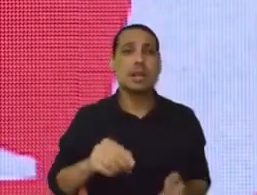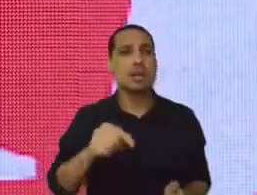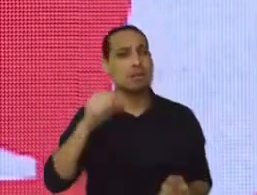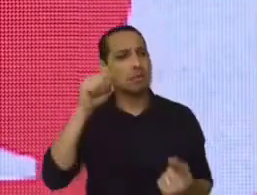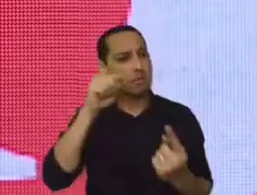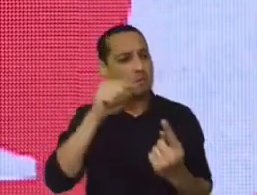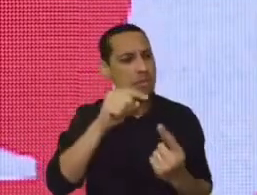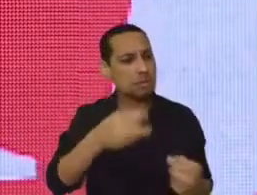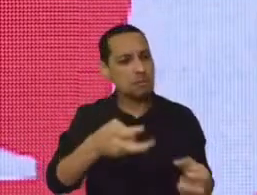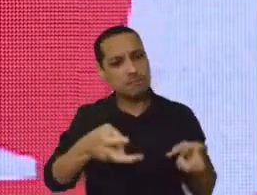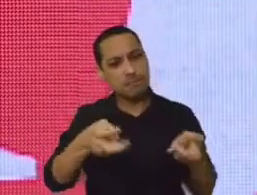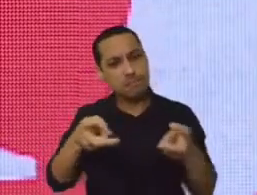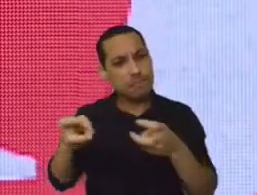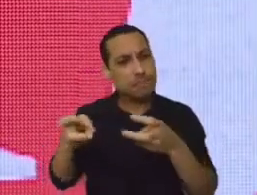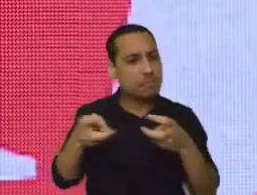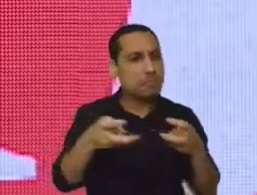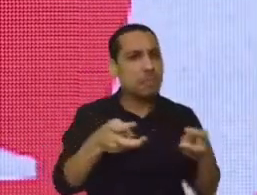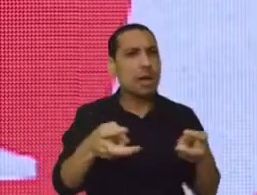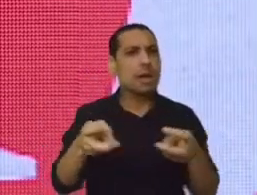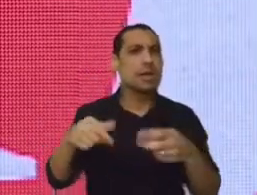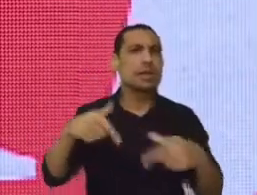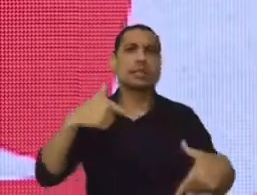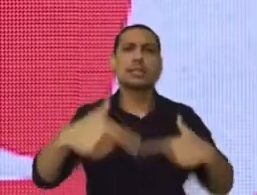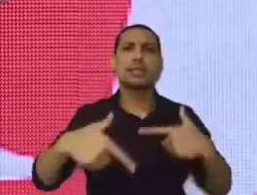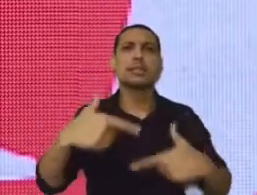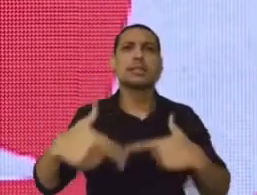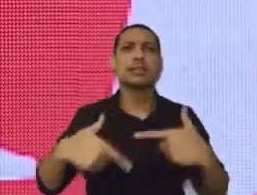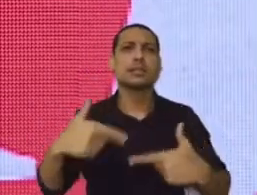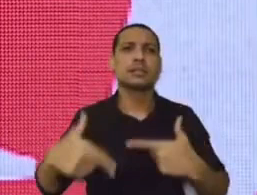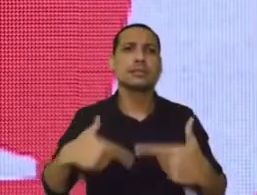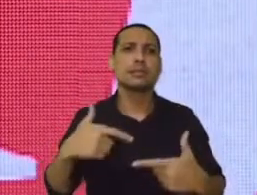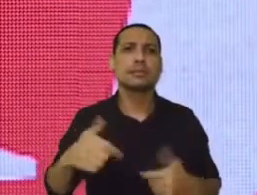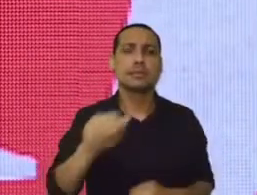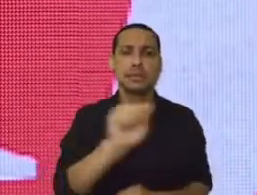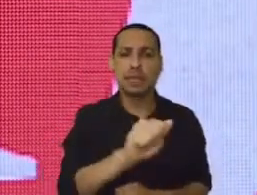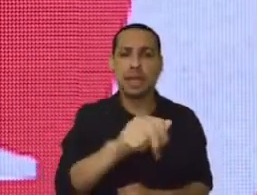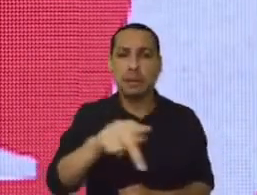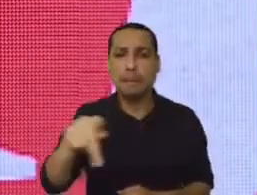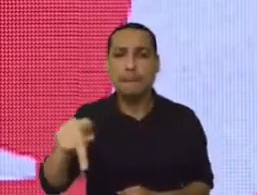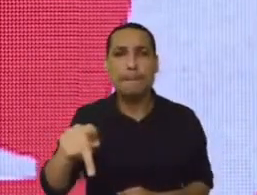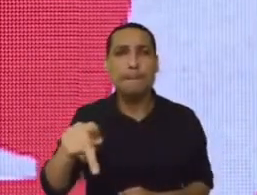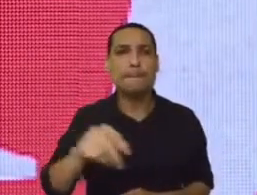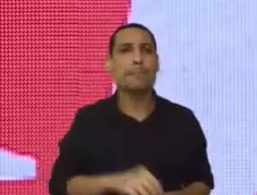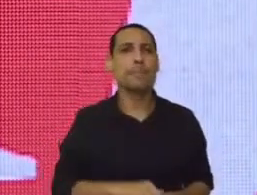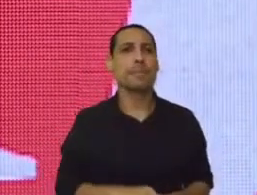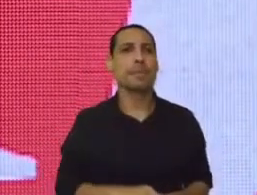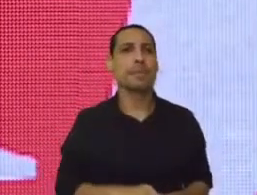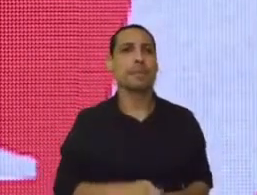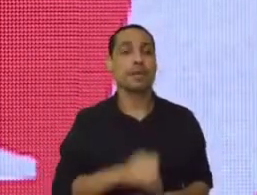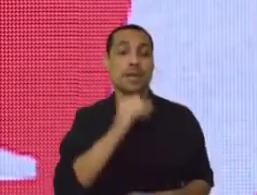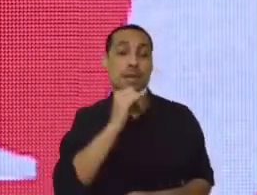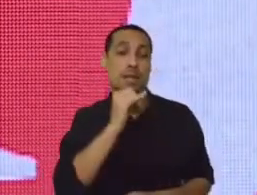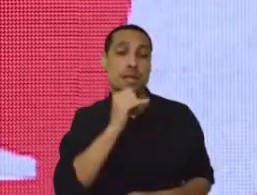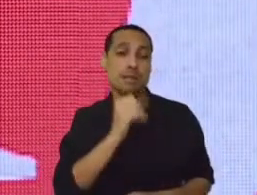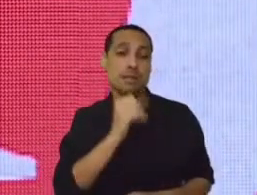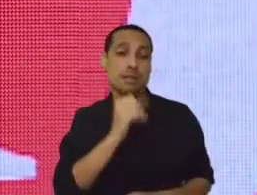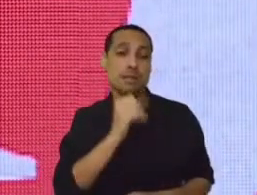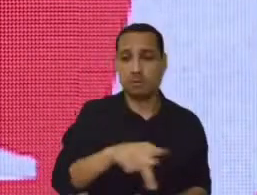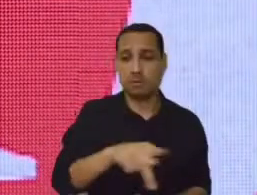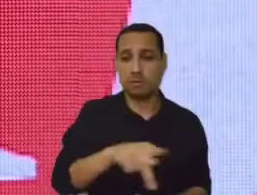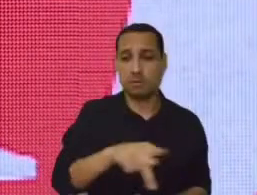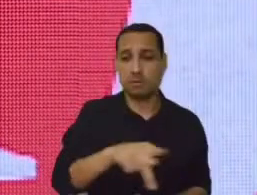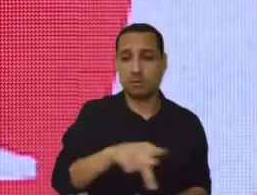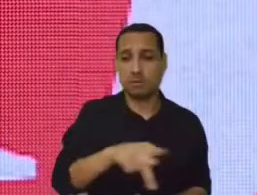uma realidade também e não tem mais volta. Hoje você contrata um professor por aplicativo, um motorista por aplicativo, uma diarista